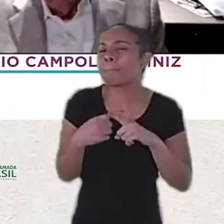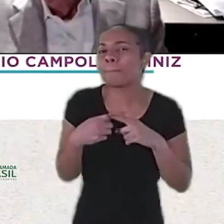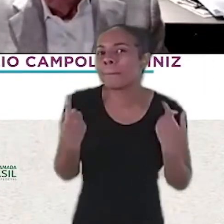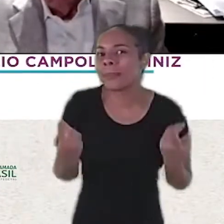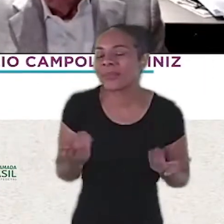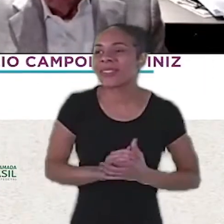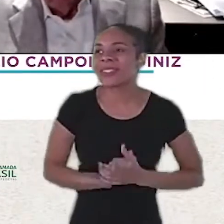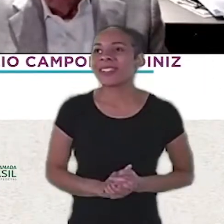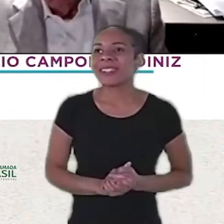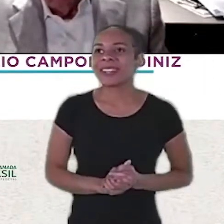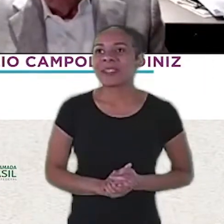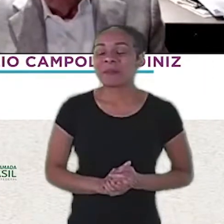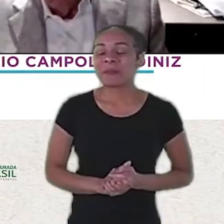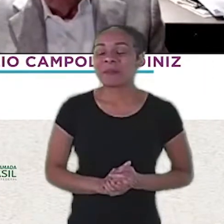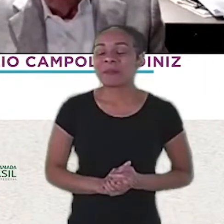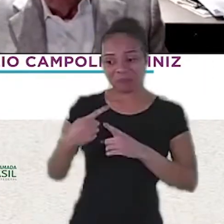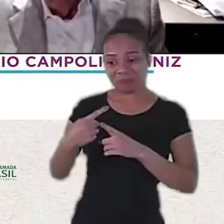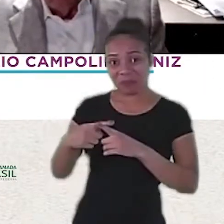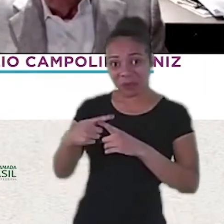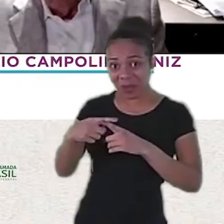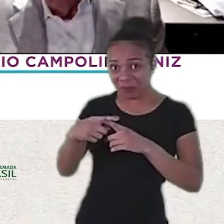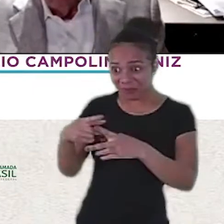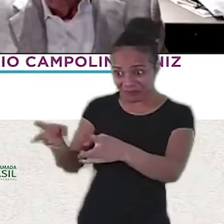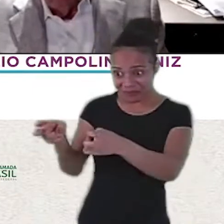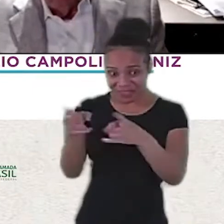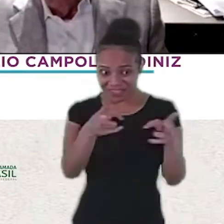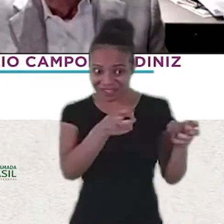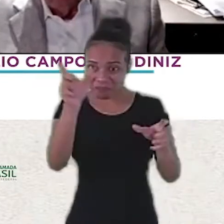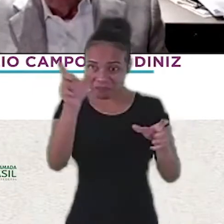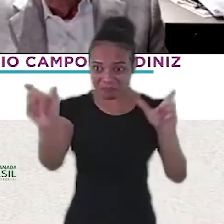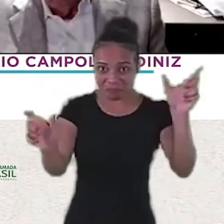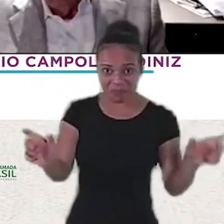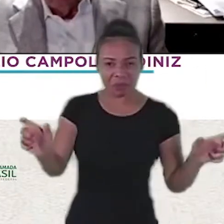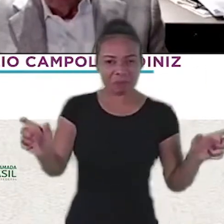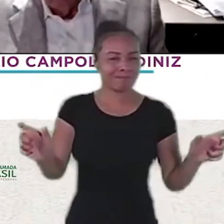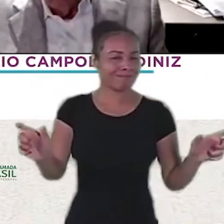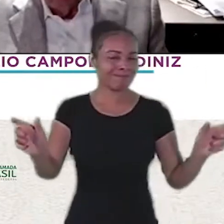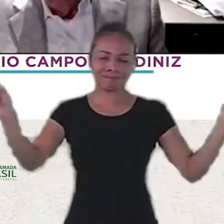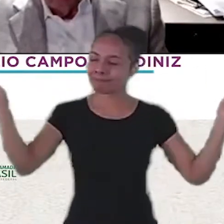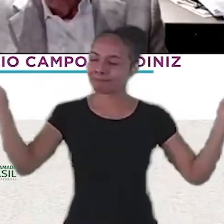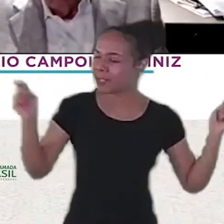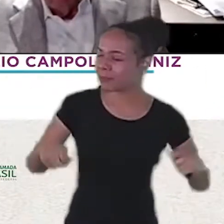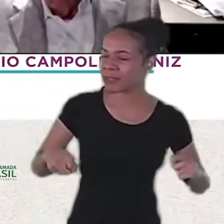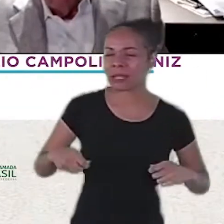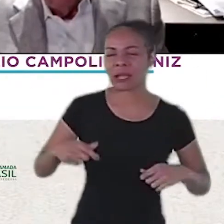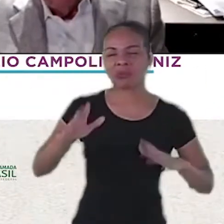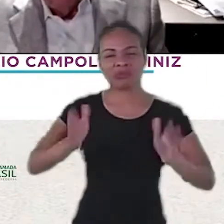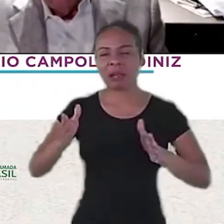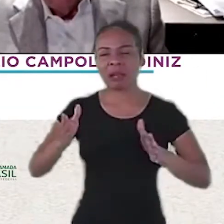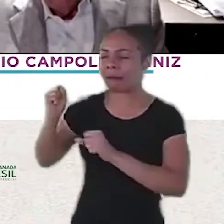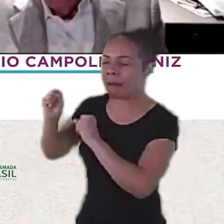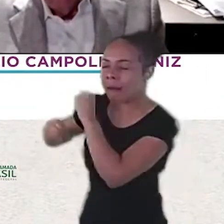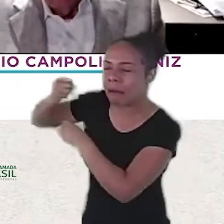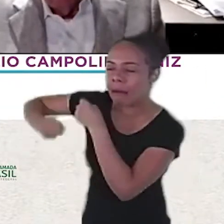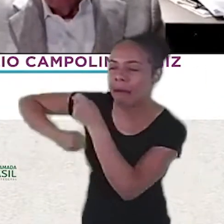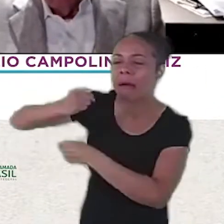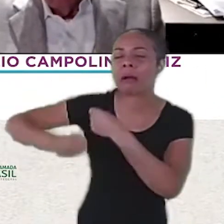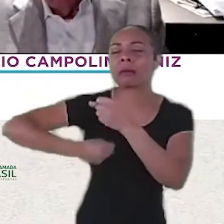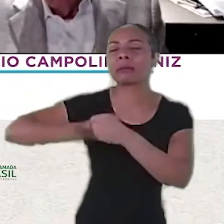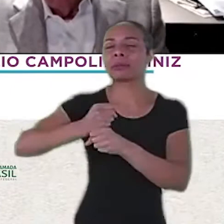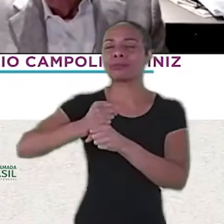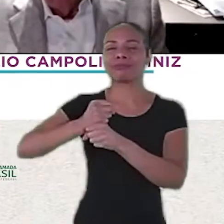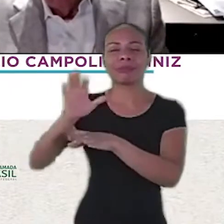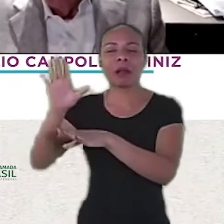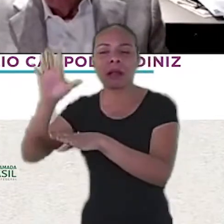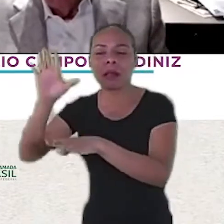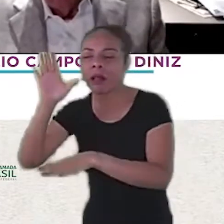senhores que eu conheço há tantos anos, que eu leio há tantos anos e que eu admiro há tantos anos, em expandir